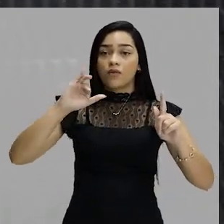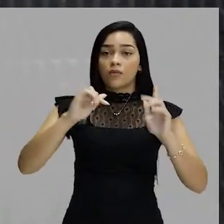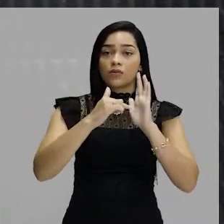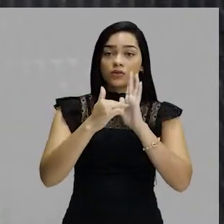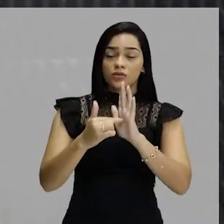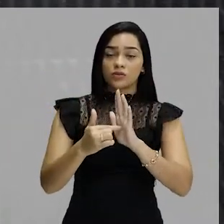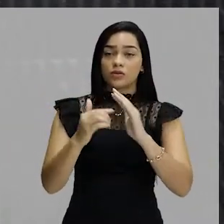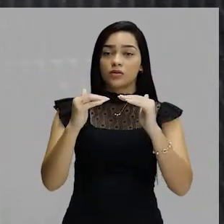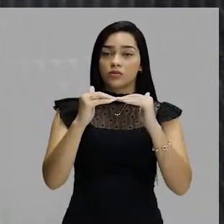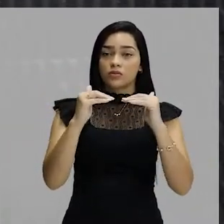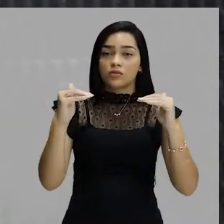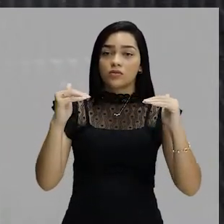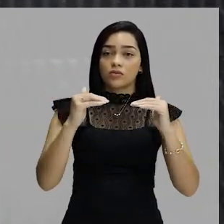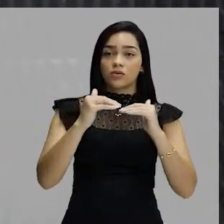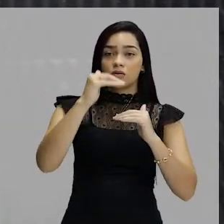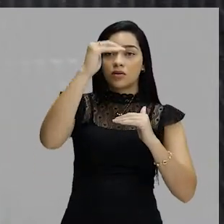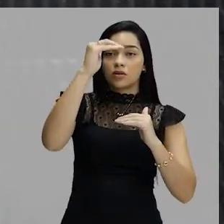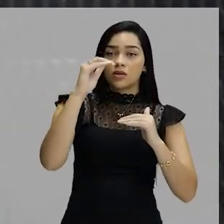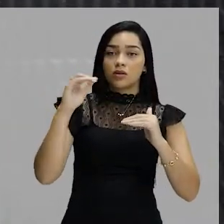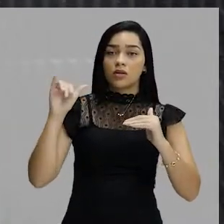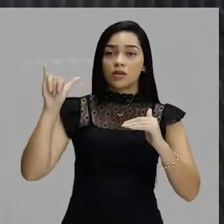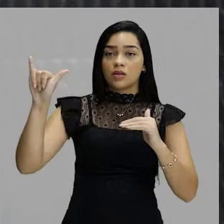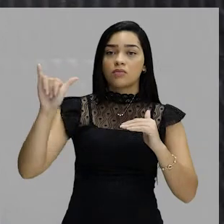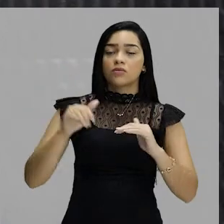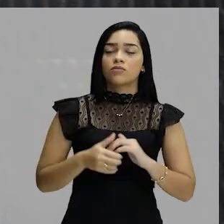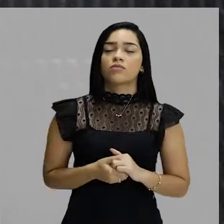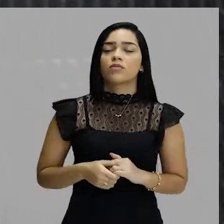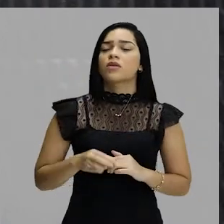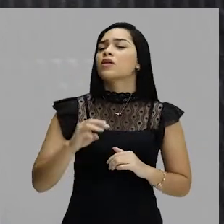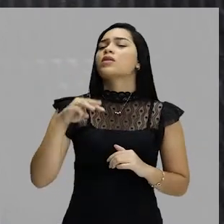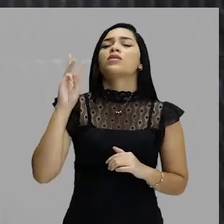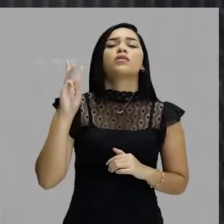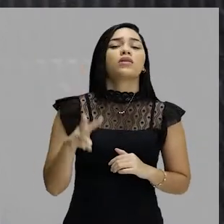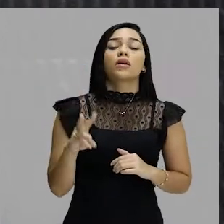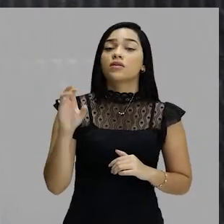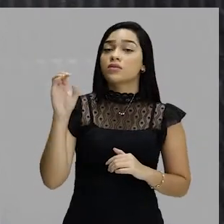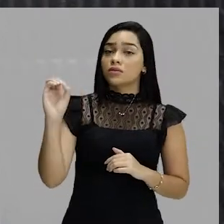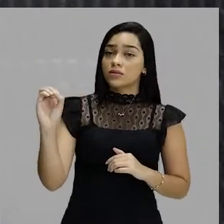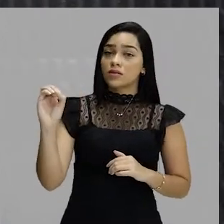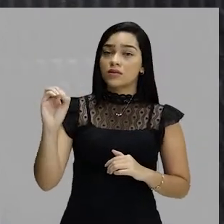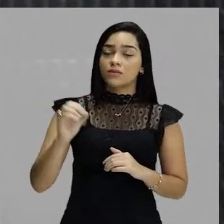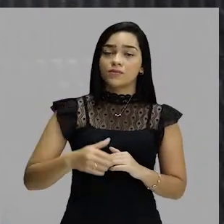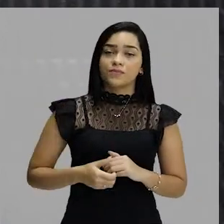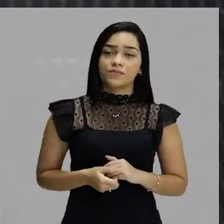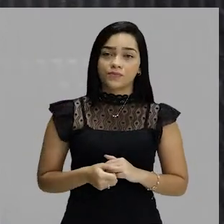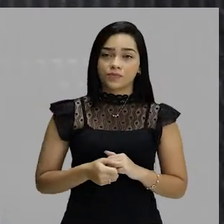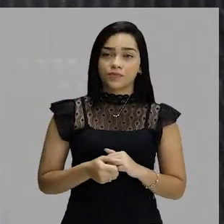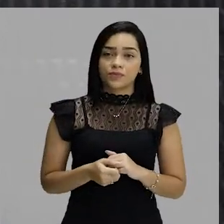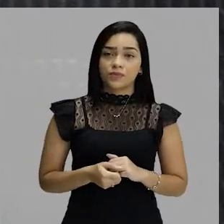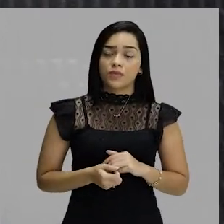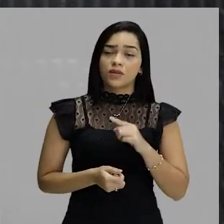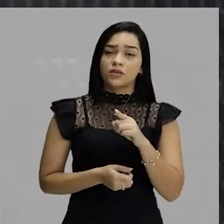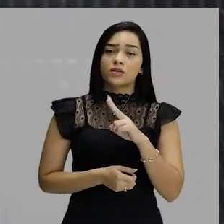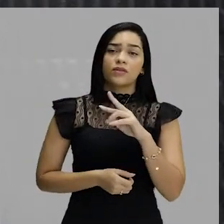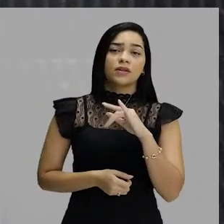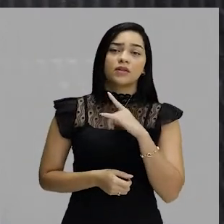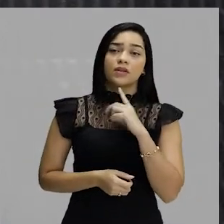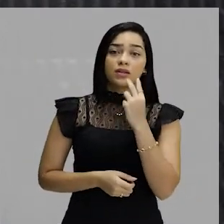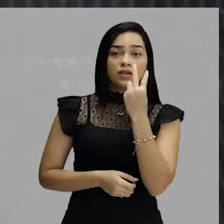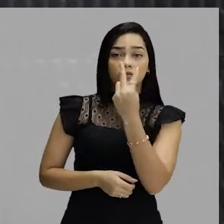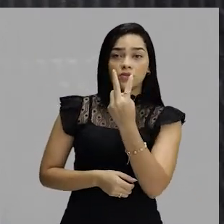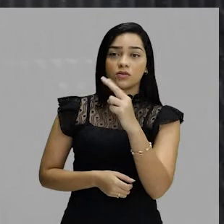y, certo? E quem é o zero da função? O zero da função, o que você faz? Você tem